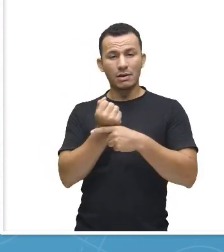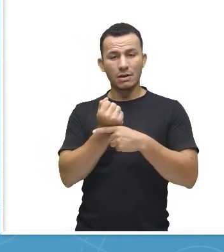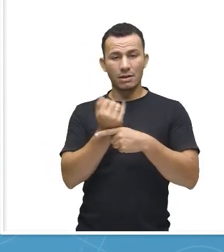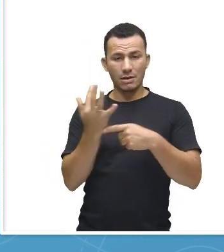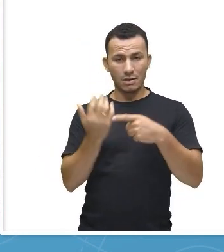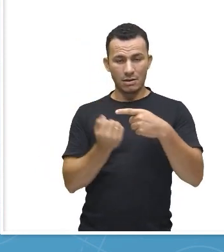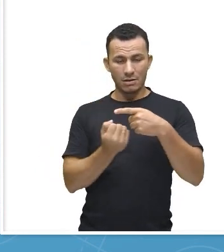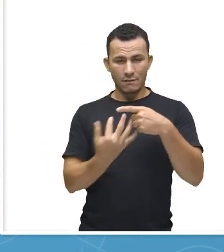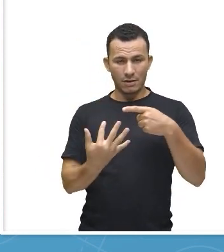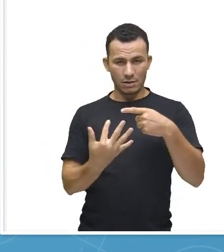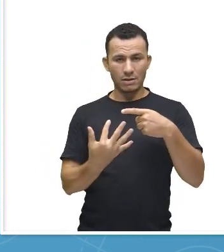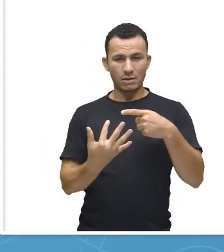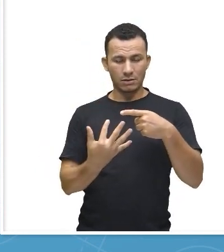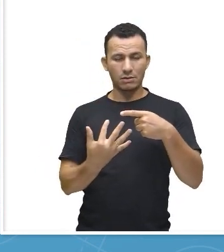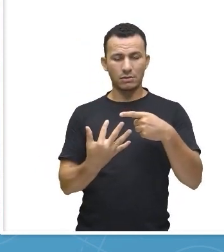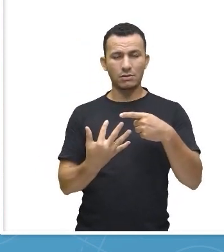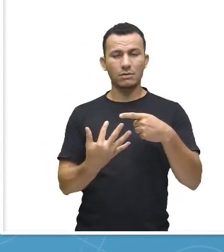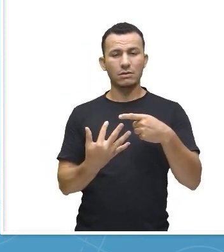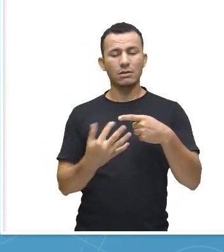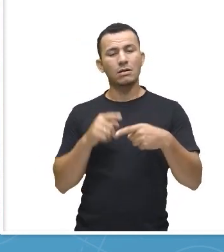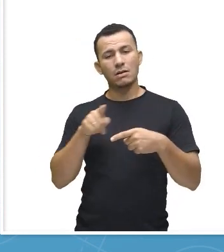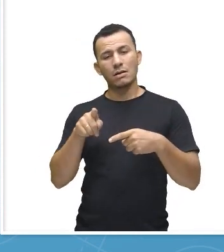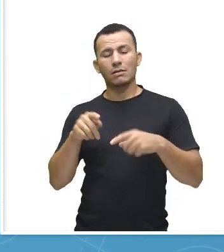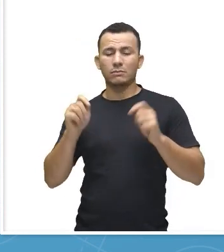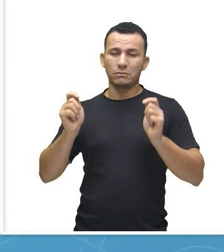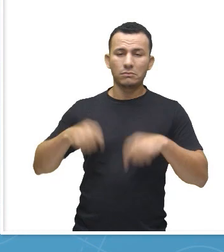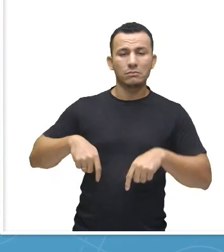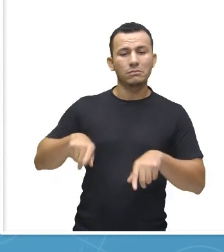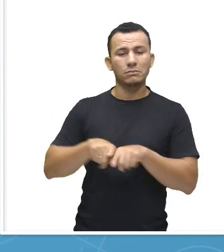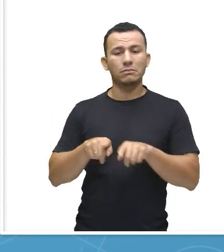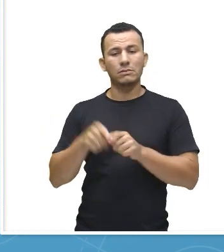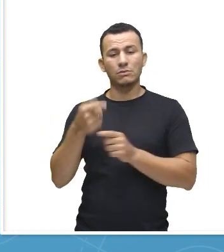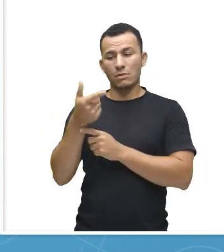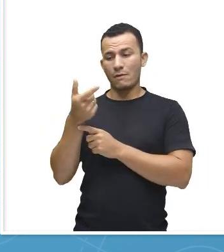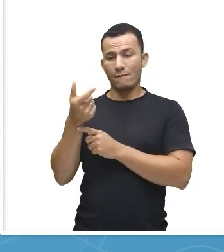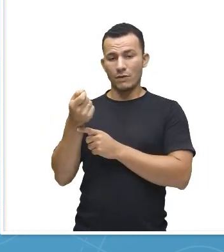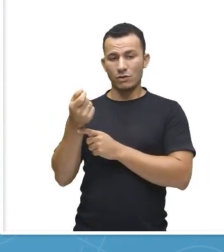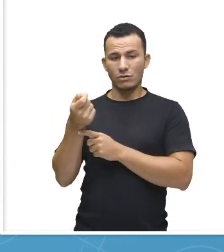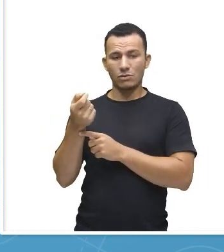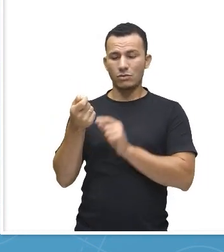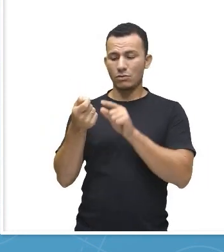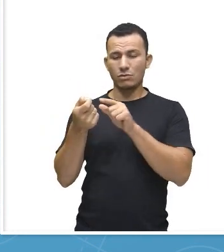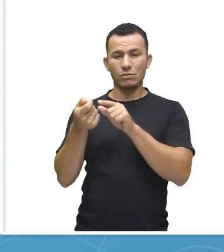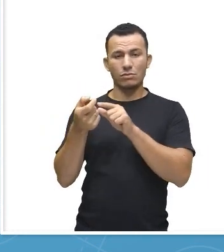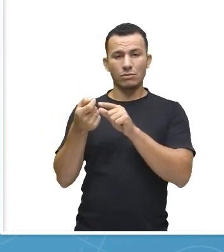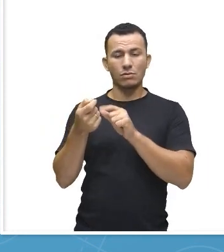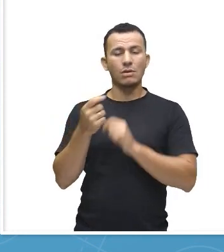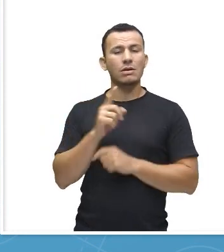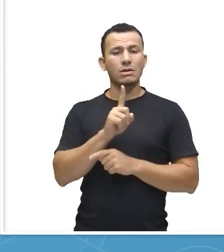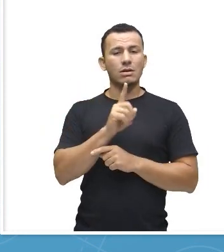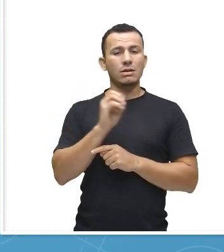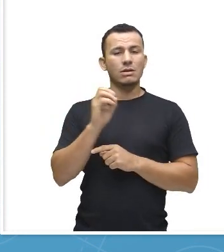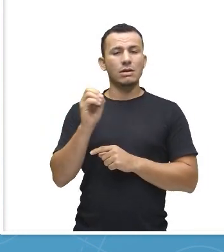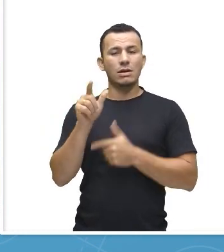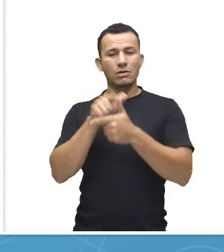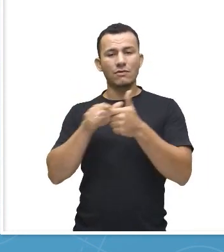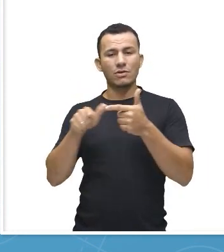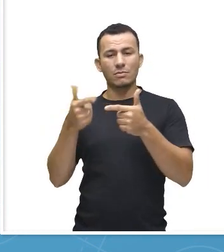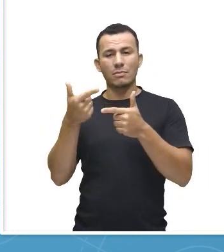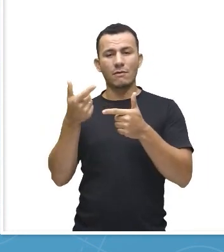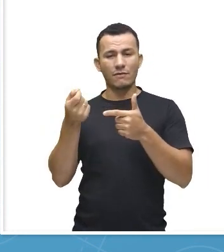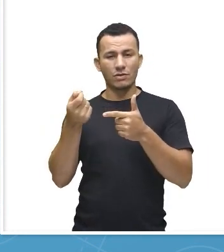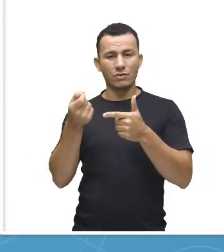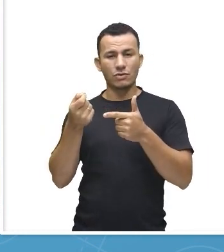frações decimais, né? Você pode o 20, ó. 100 dividido por 20 é 5.